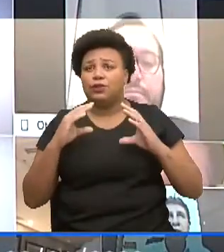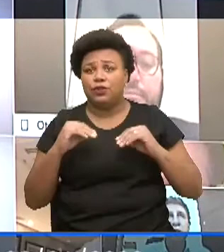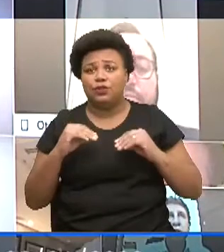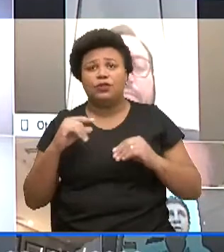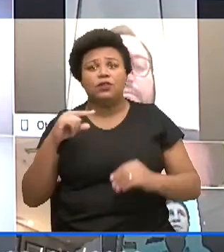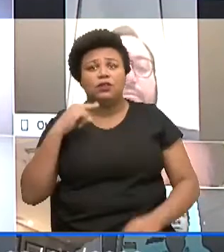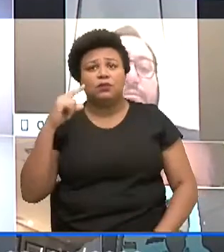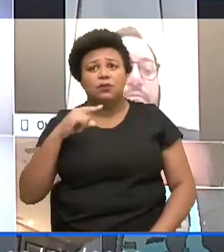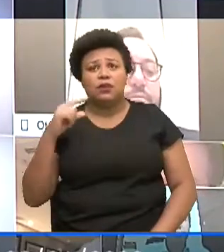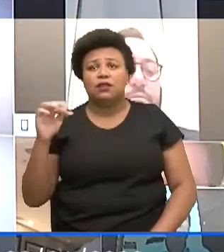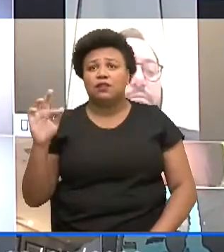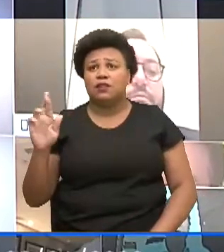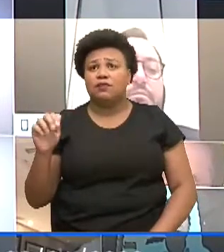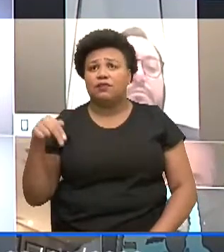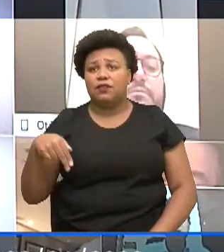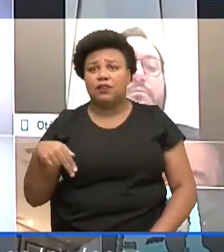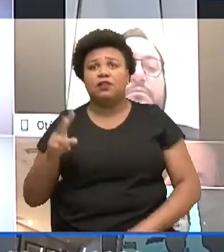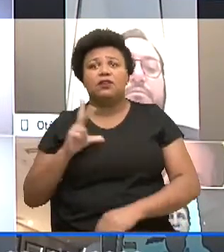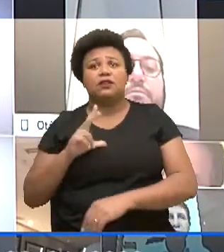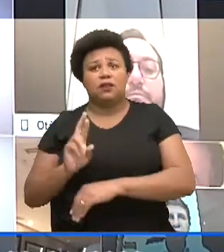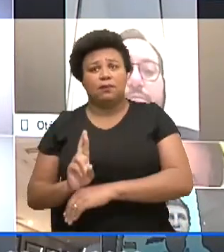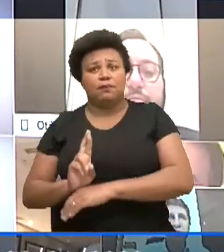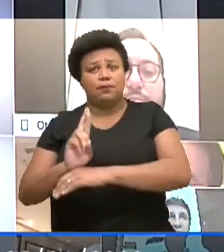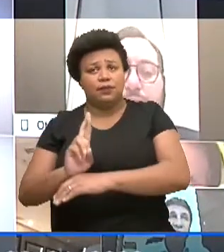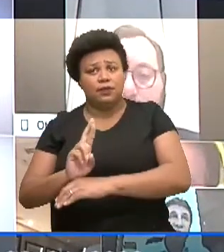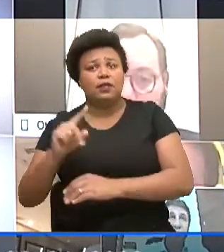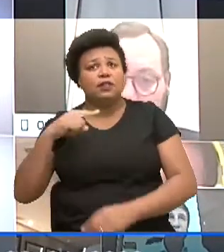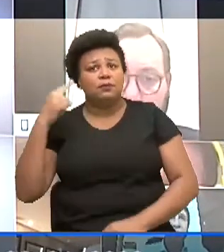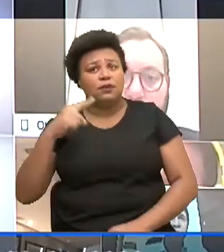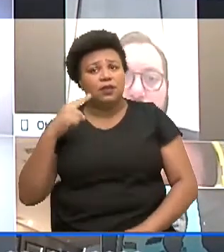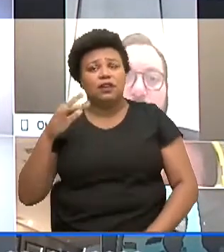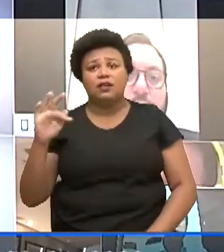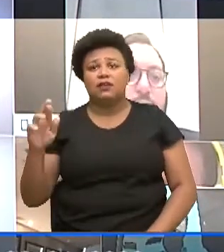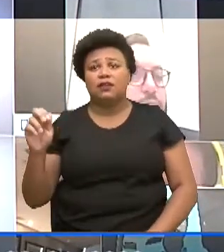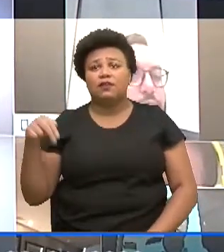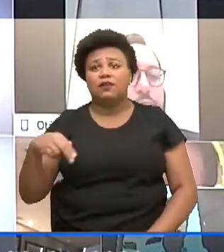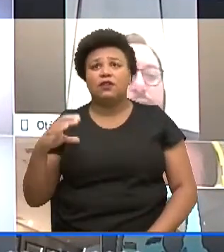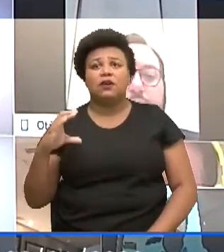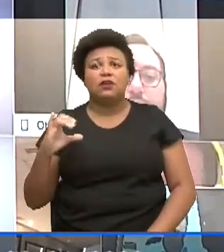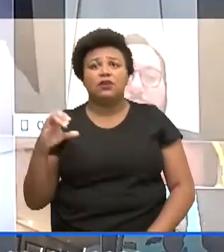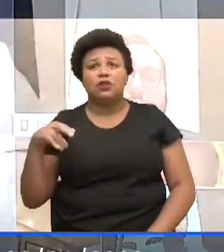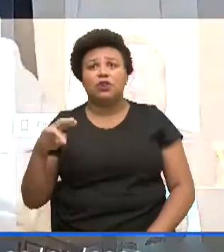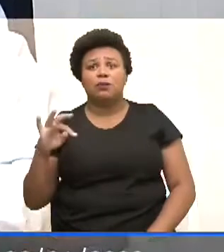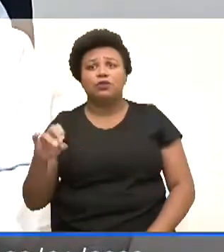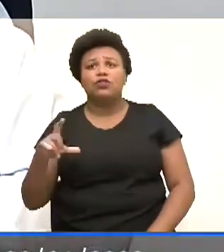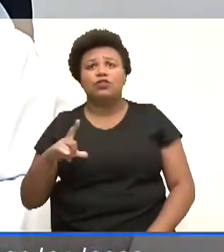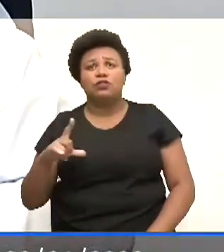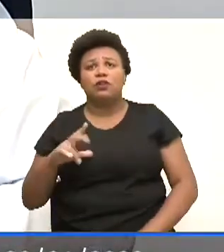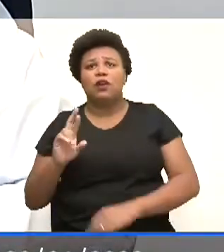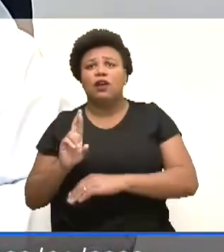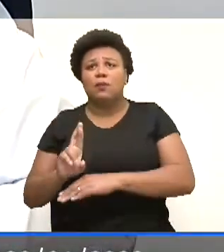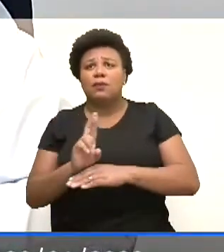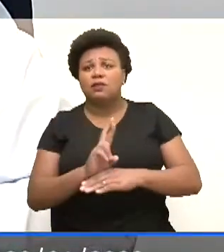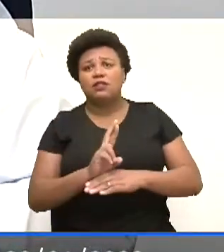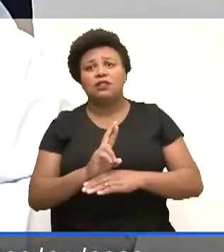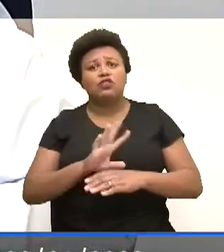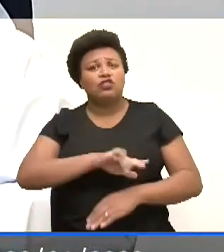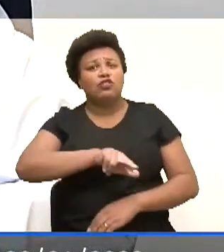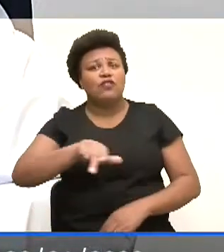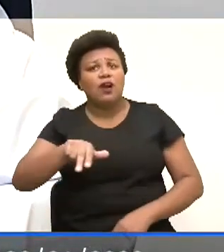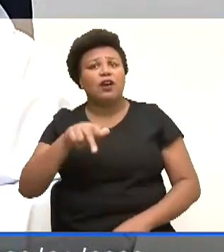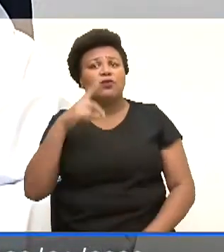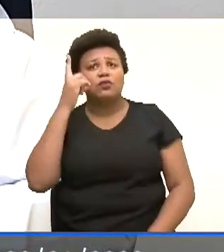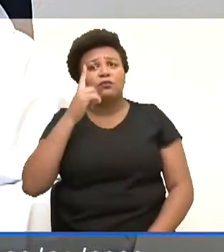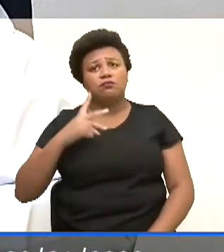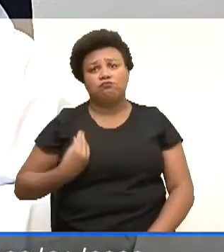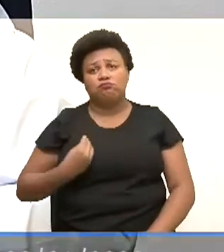Fran Somense está representada. A deputada Fran Somense também. Nós temos aí representantes de vários deputados que estão acompanhando a reunião